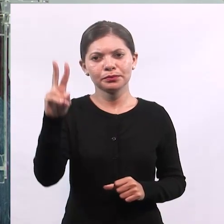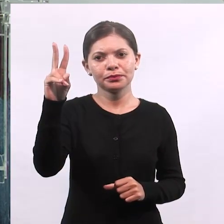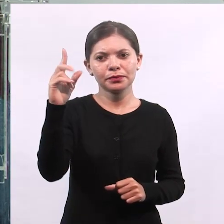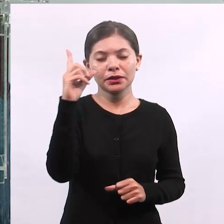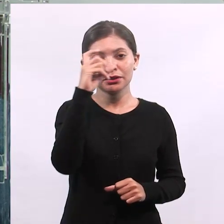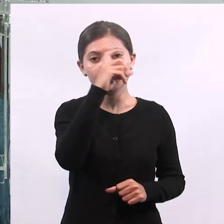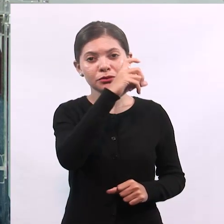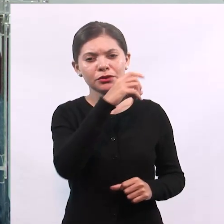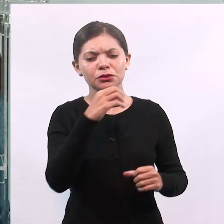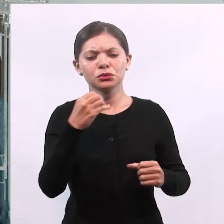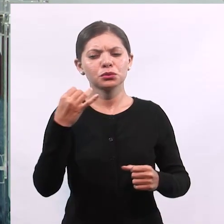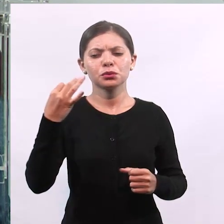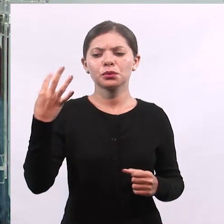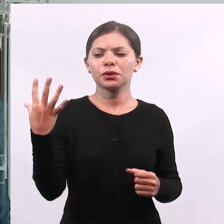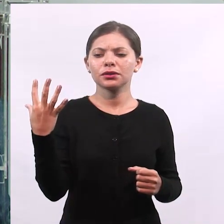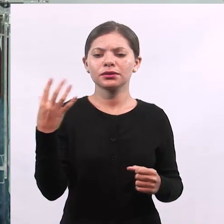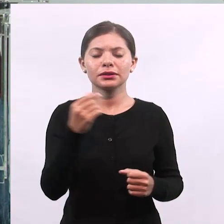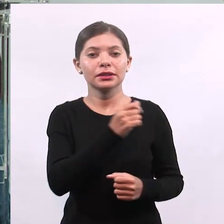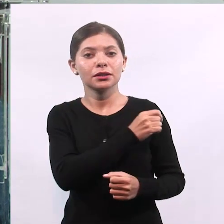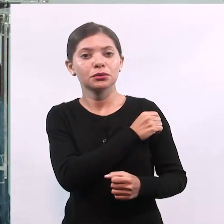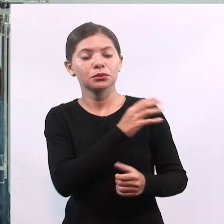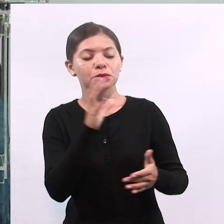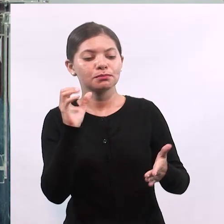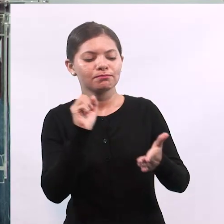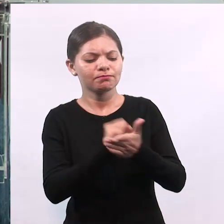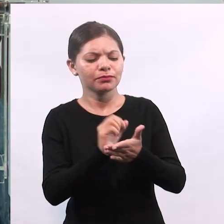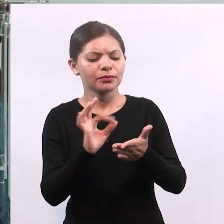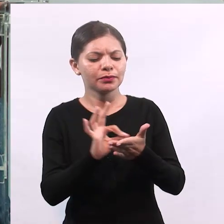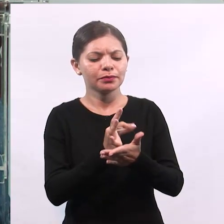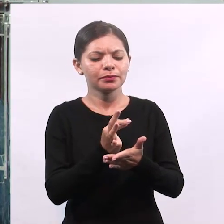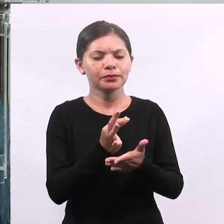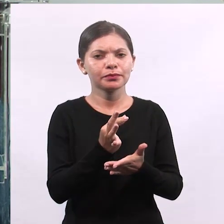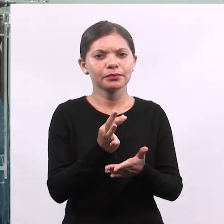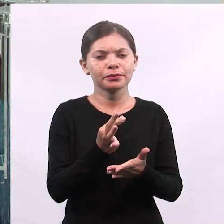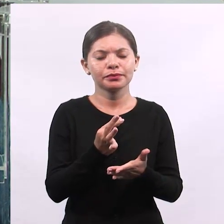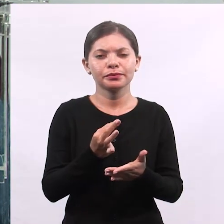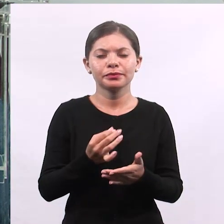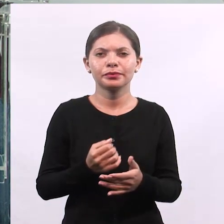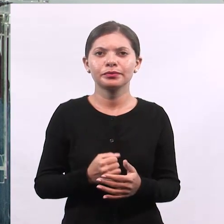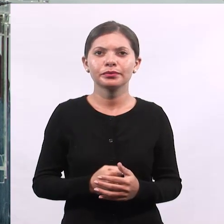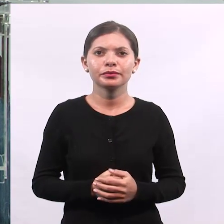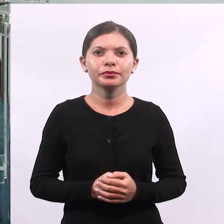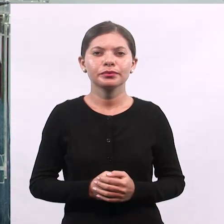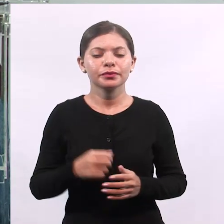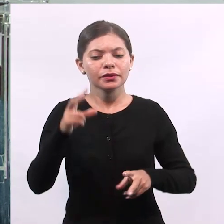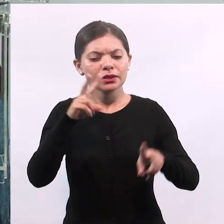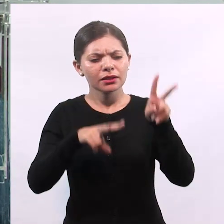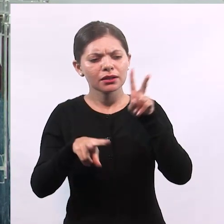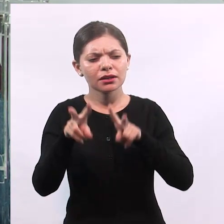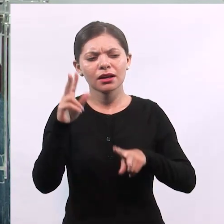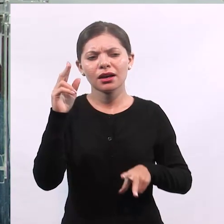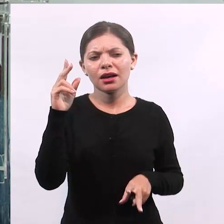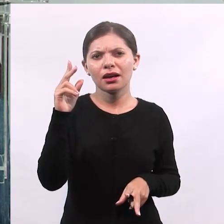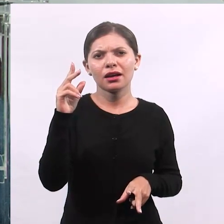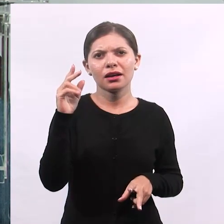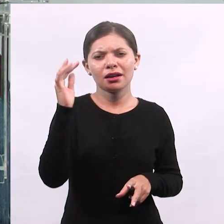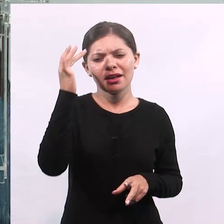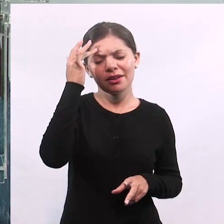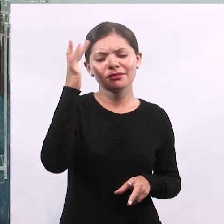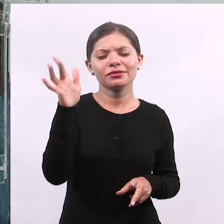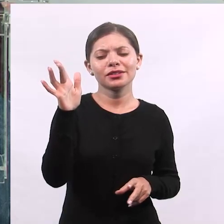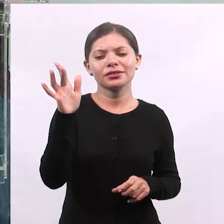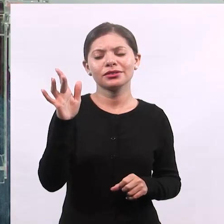os valores é difícil você ter uma precisão de quantos alunos estão matriculados na tabela tem uma precisão uma facilidade de enxergar